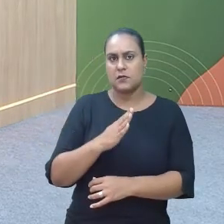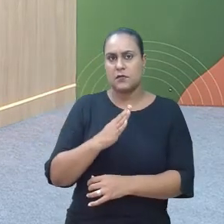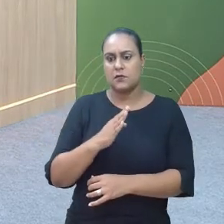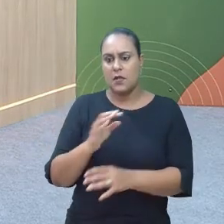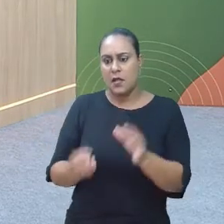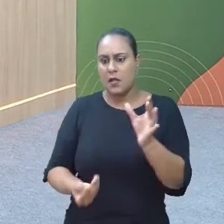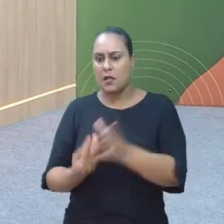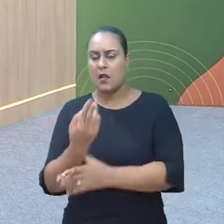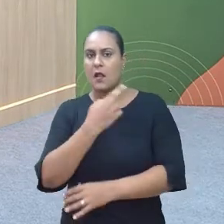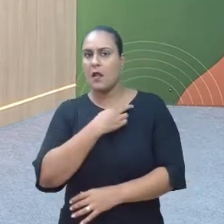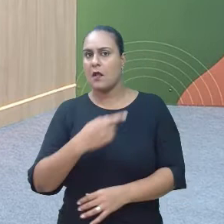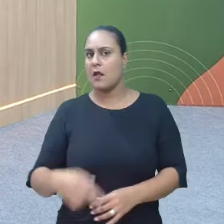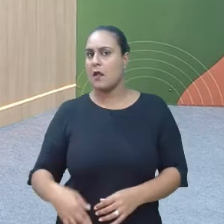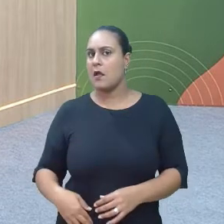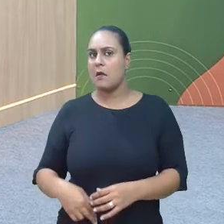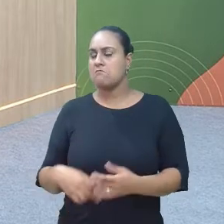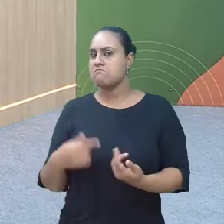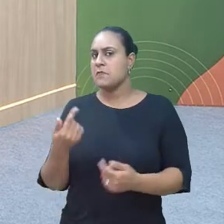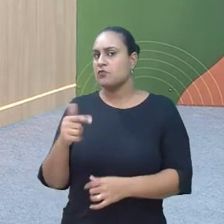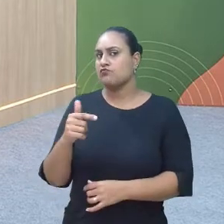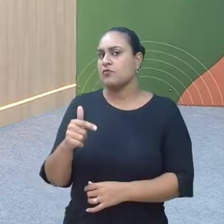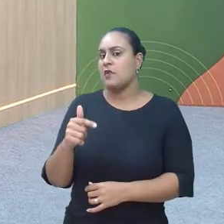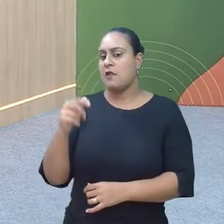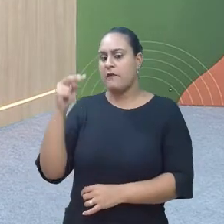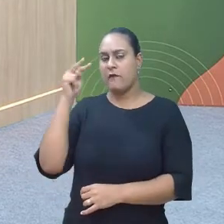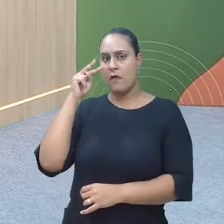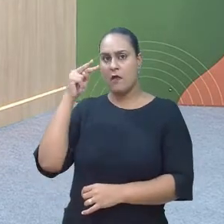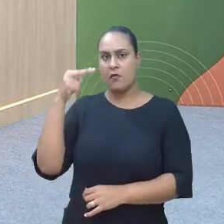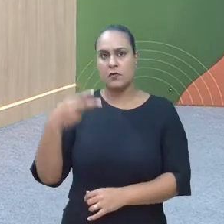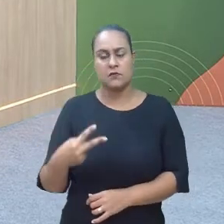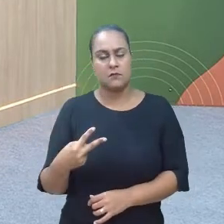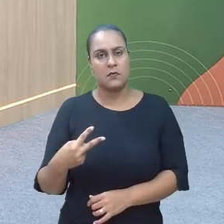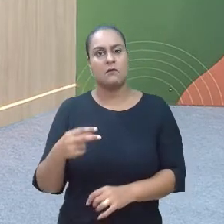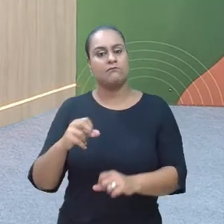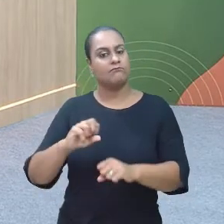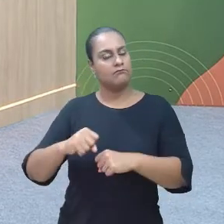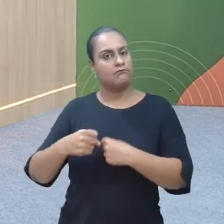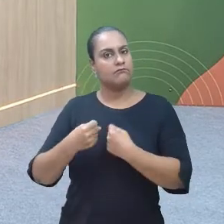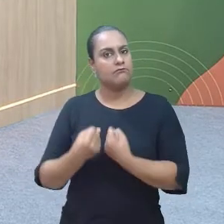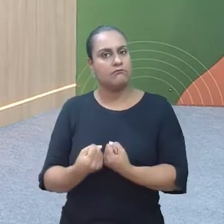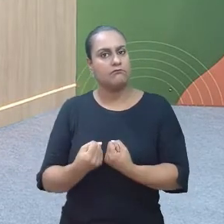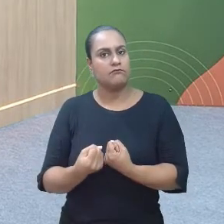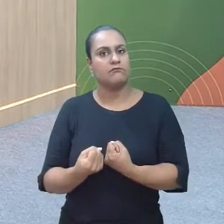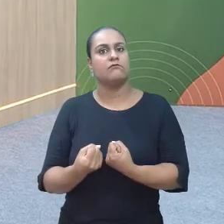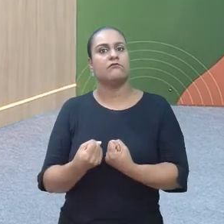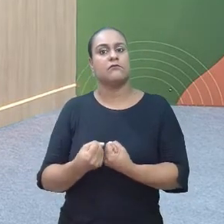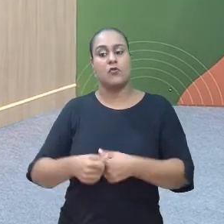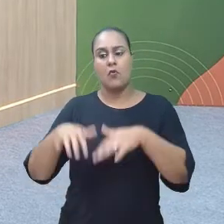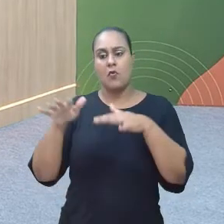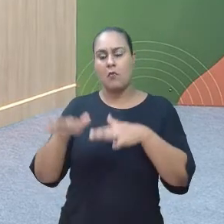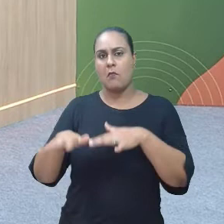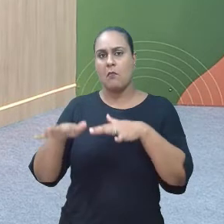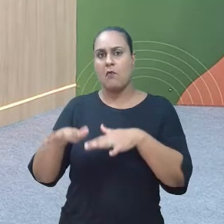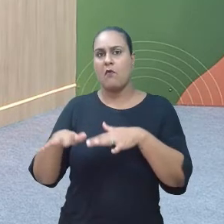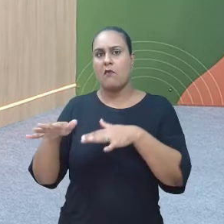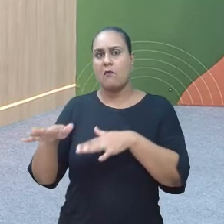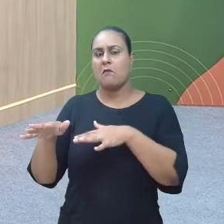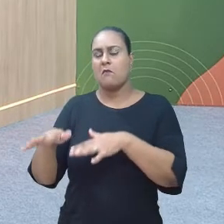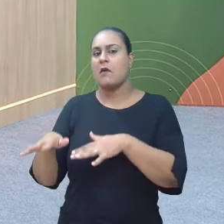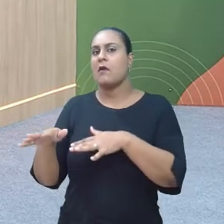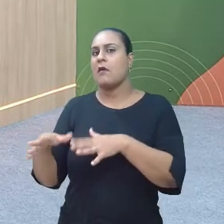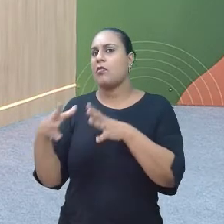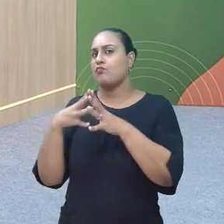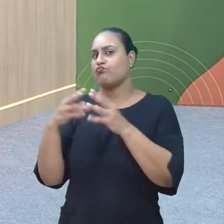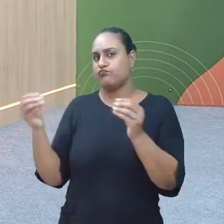mas que não conseguiu reconhecimento a tempo e nem conseguiu se defender, né? E o movimento acabou sendo derrotado.